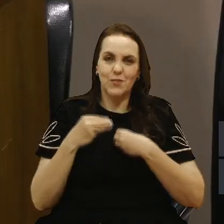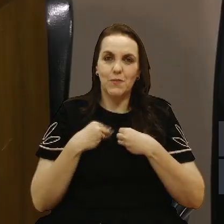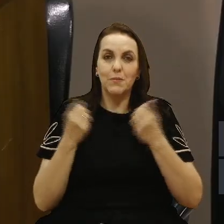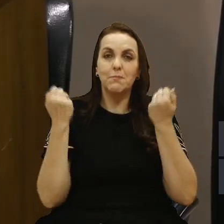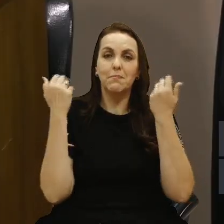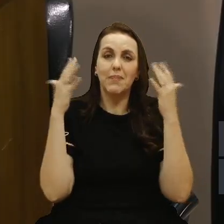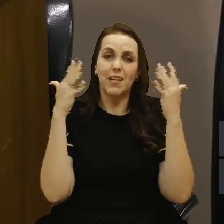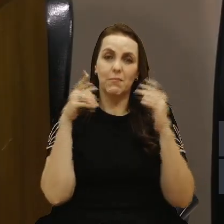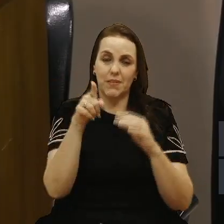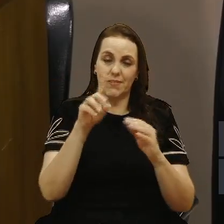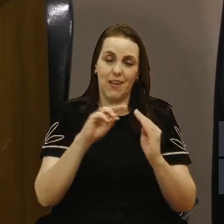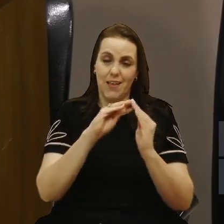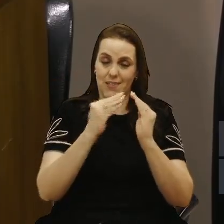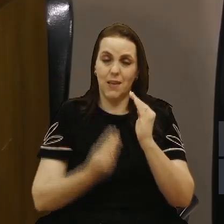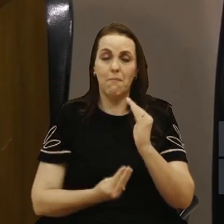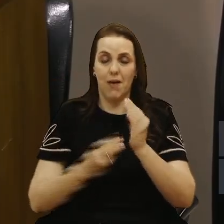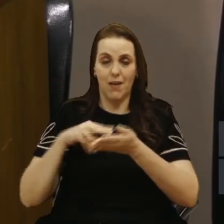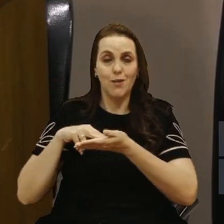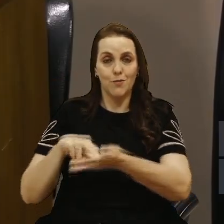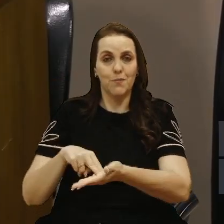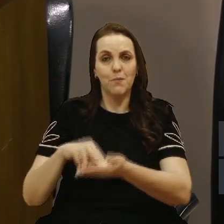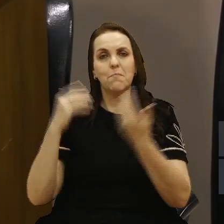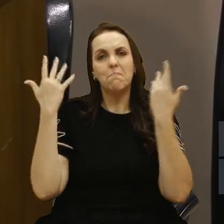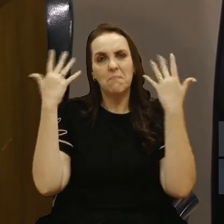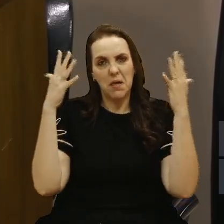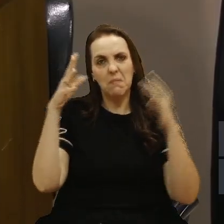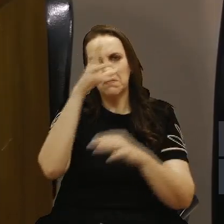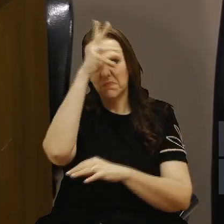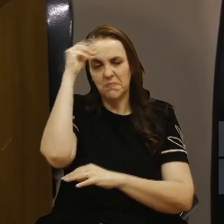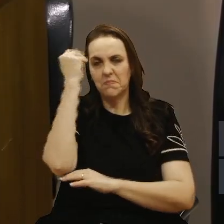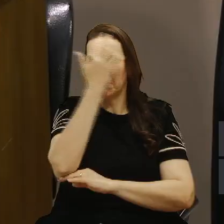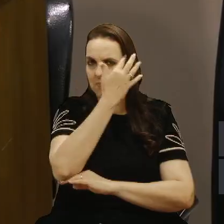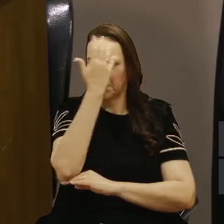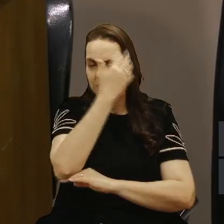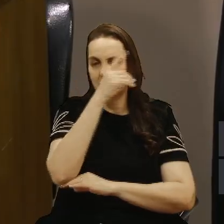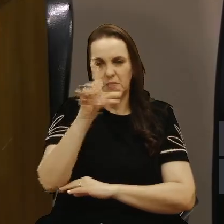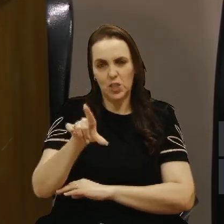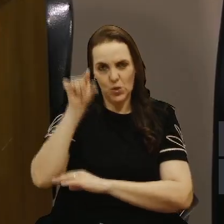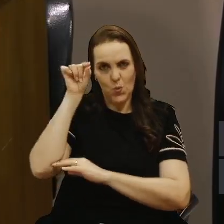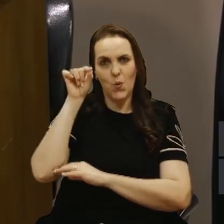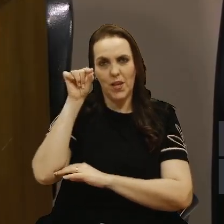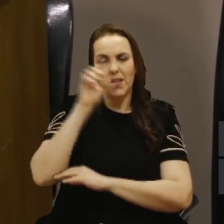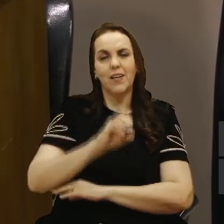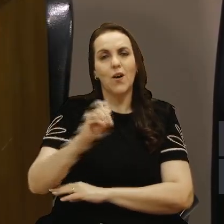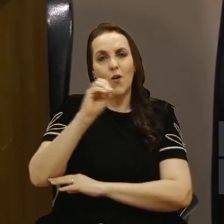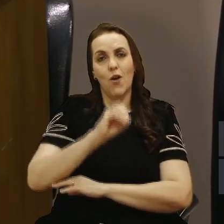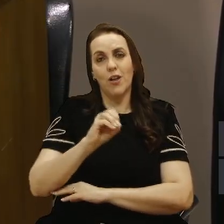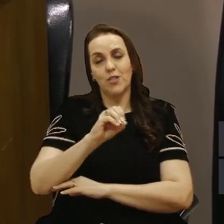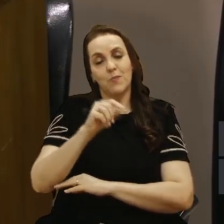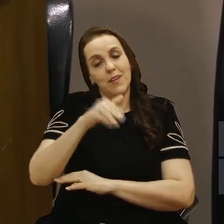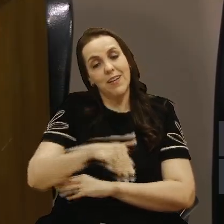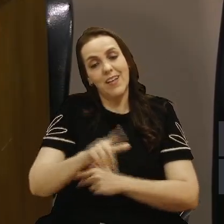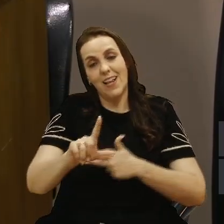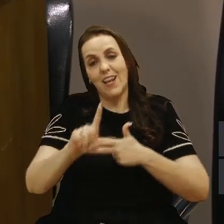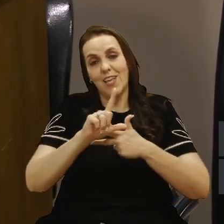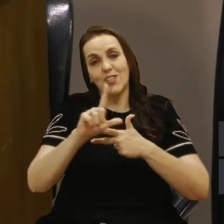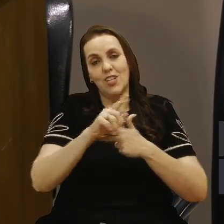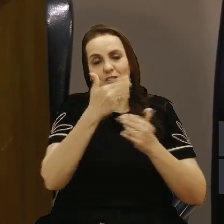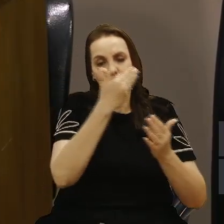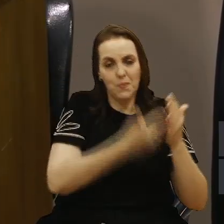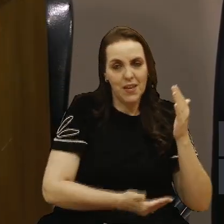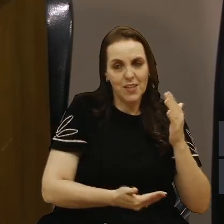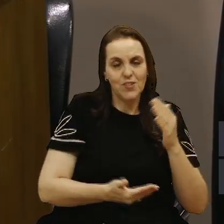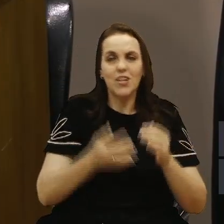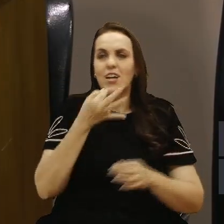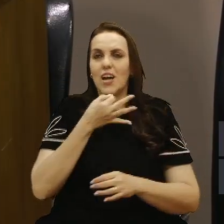assumindo o SAMAI hoje. Parabéns ao prefeito Adiló pela escolha, né? Uma ótima escolha. Né? Quem perde é a Casa Legislativa, quem ganha é Caxias